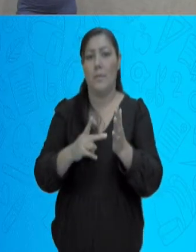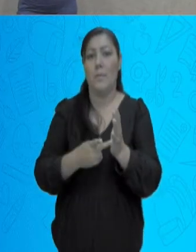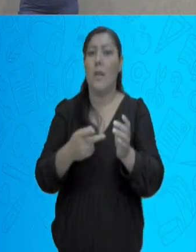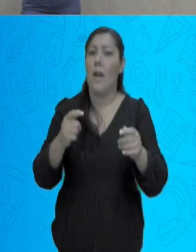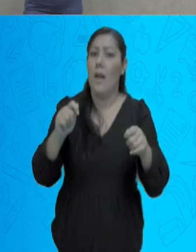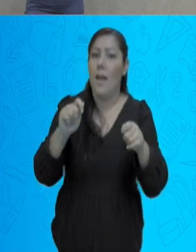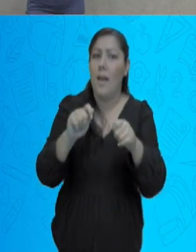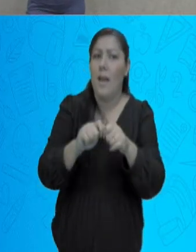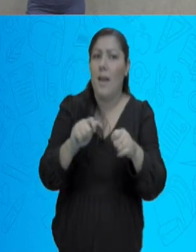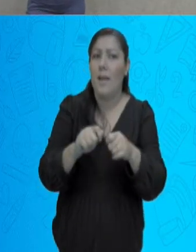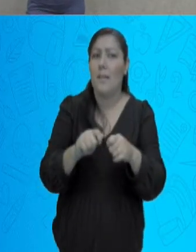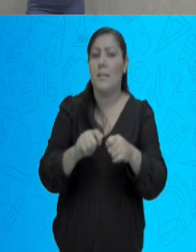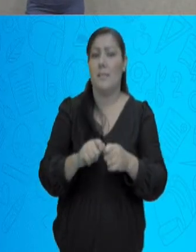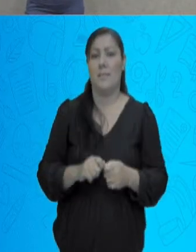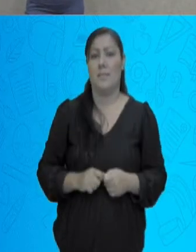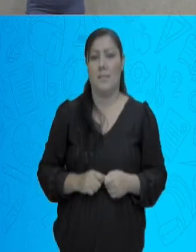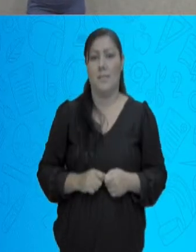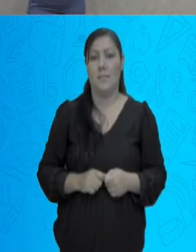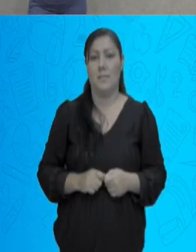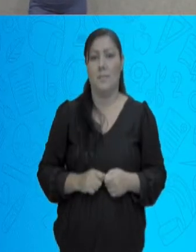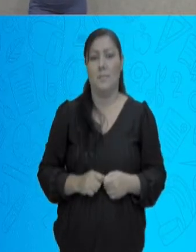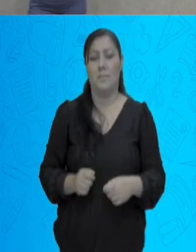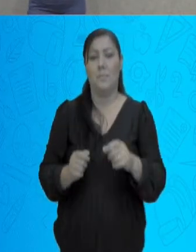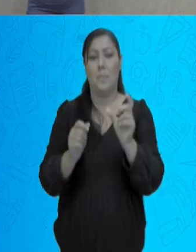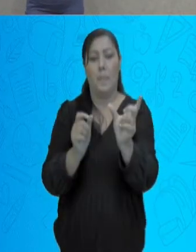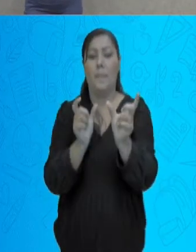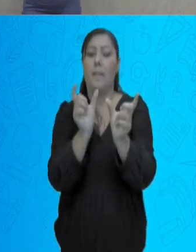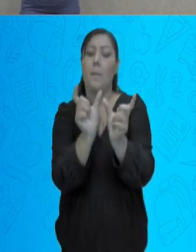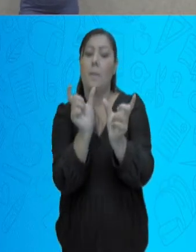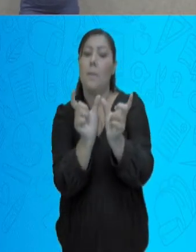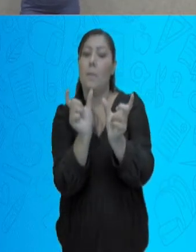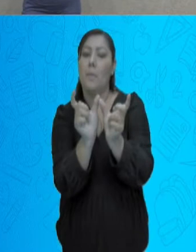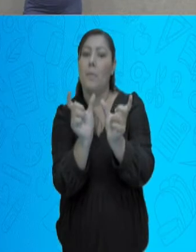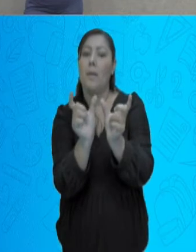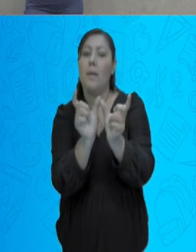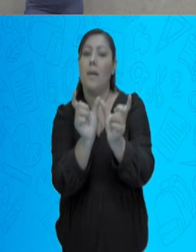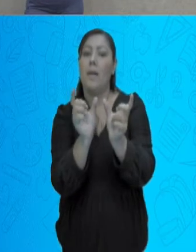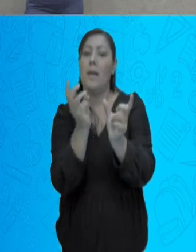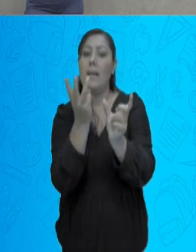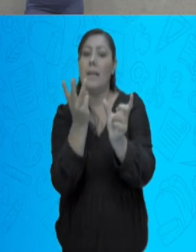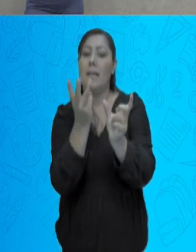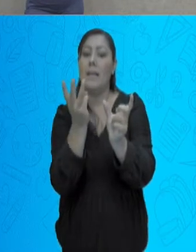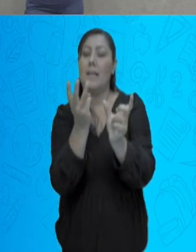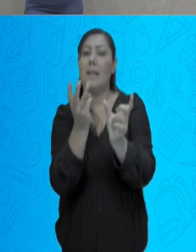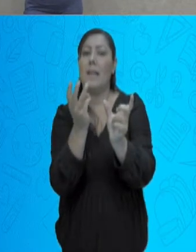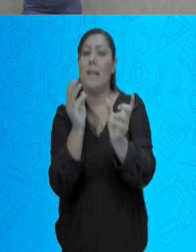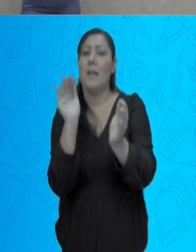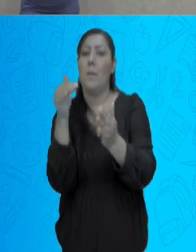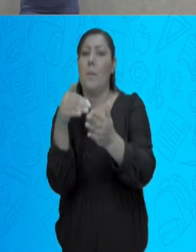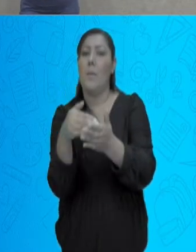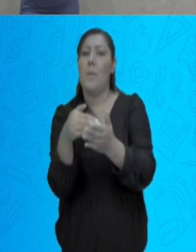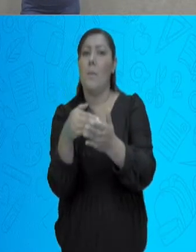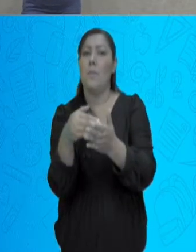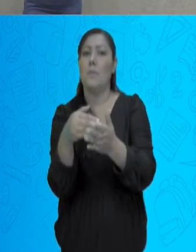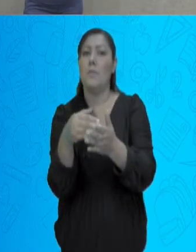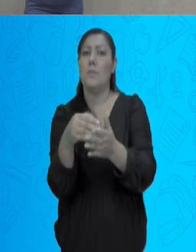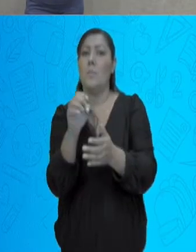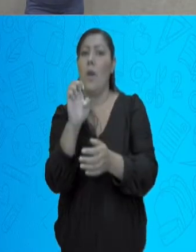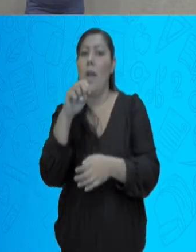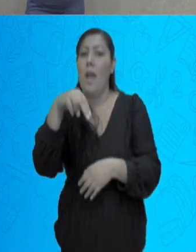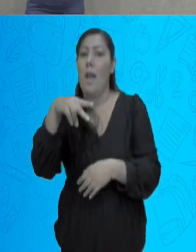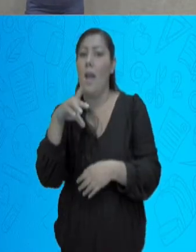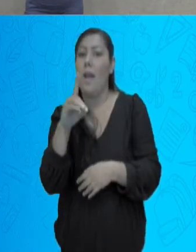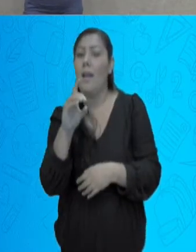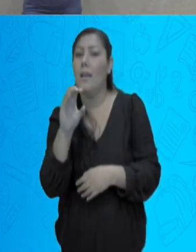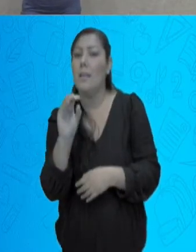pelas terminações, tá? As três últimas letras é o NDO, né? Olha o querendo,